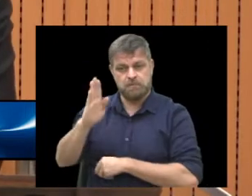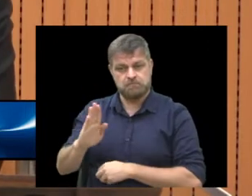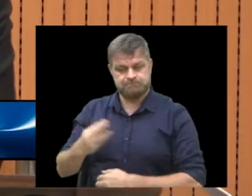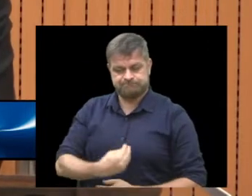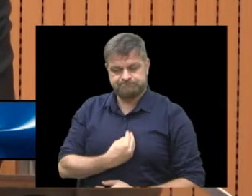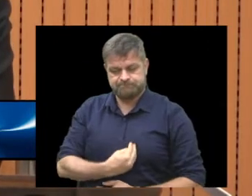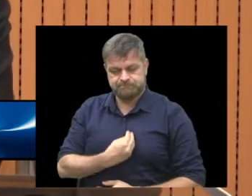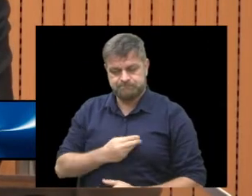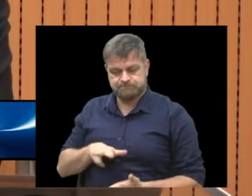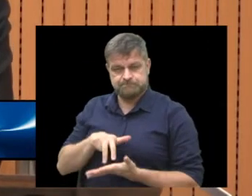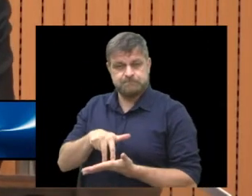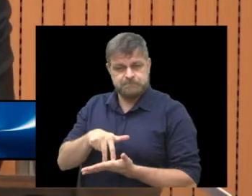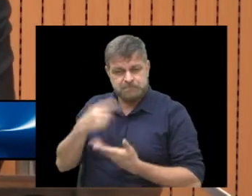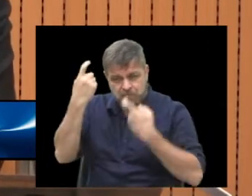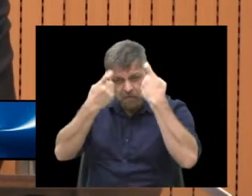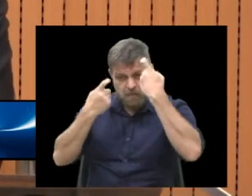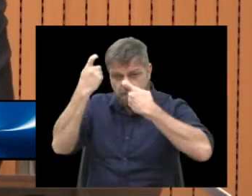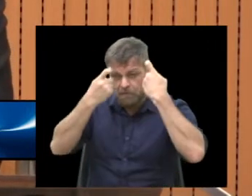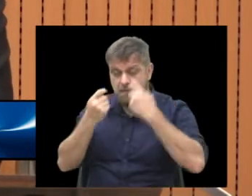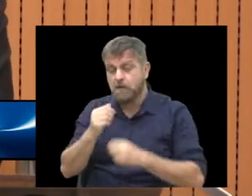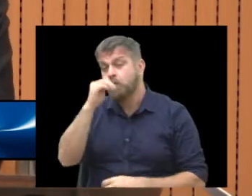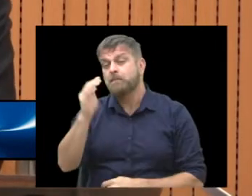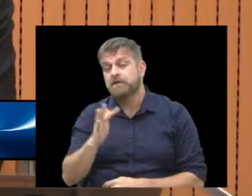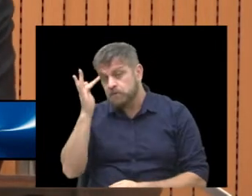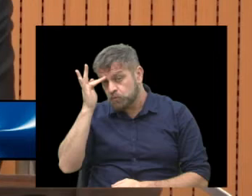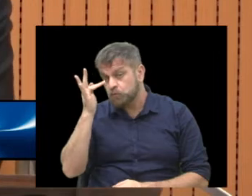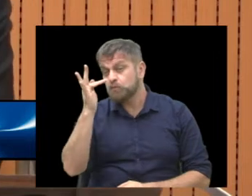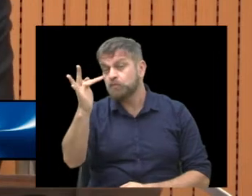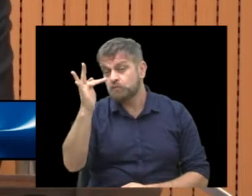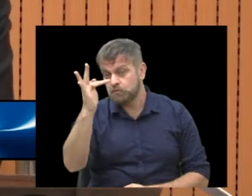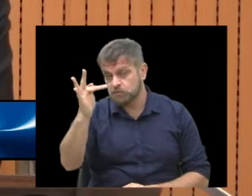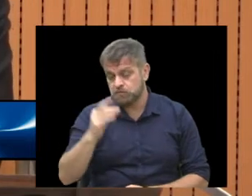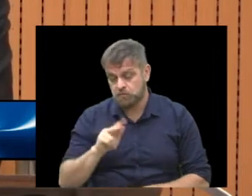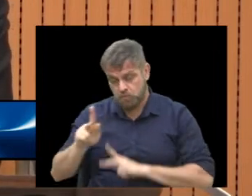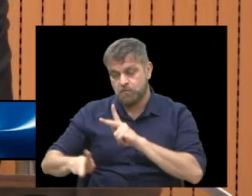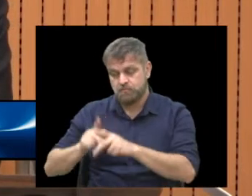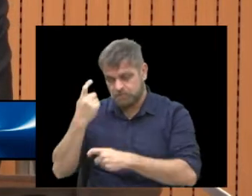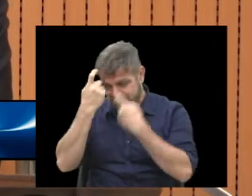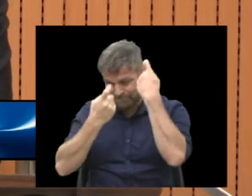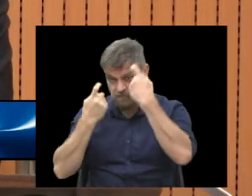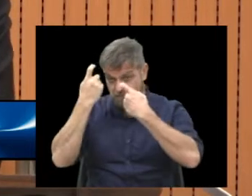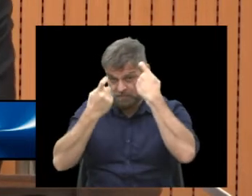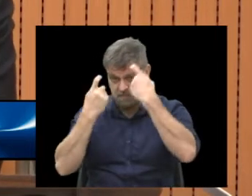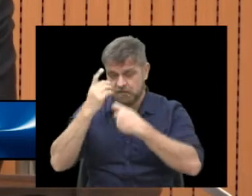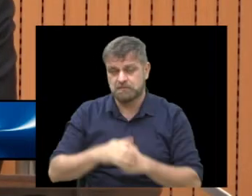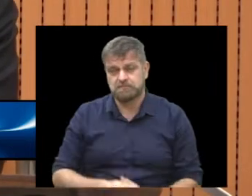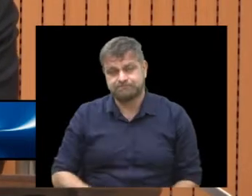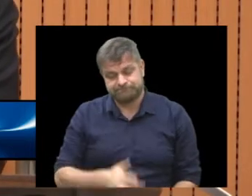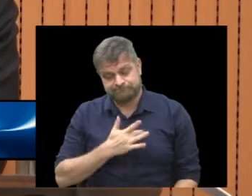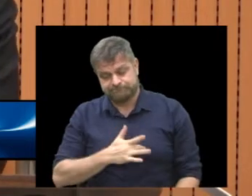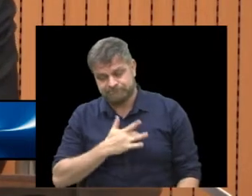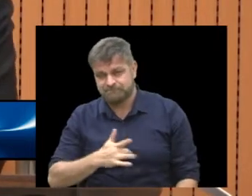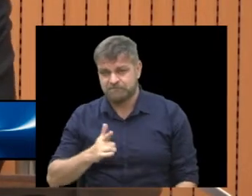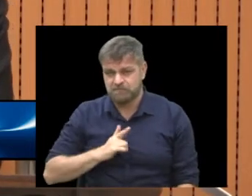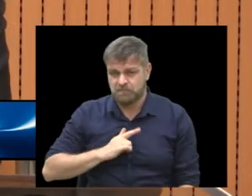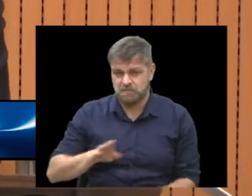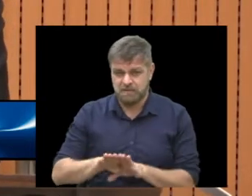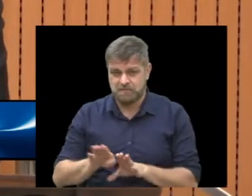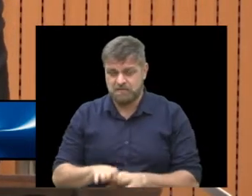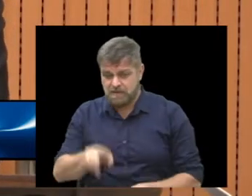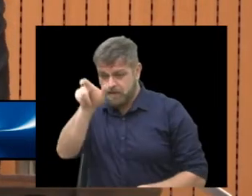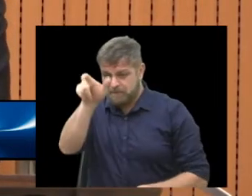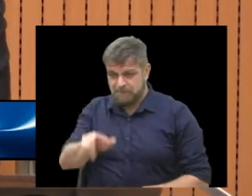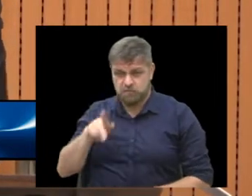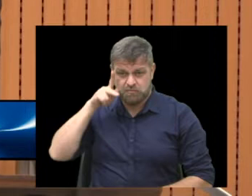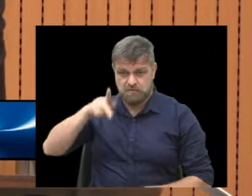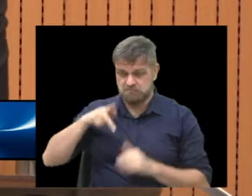está intensamente preocupada com o futuro do Brasil. Eu lamento, né, ver, no entanto, que muitos mandatários que ocupam cargos